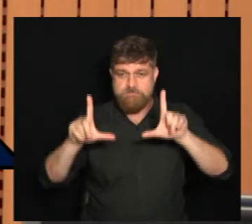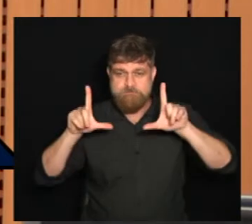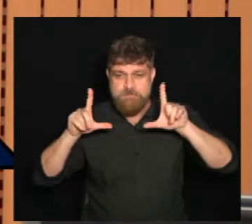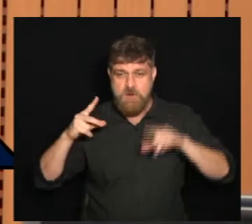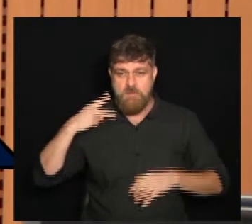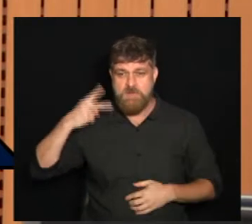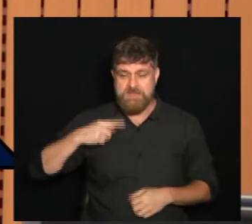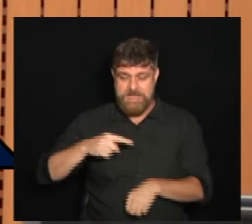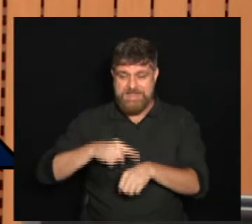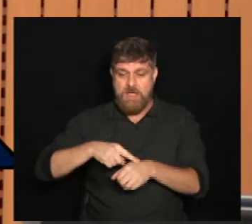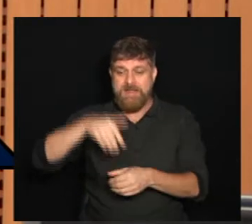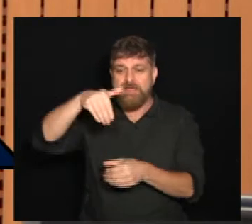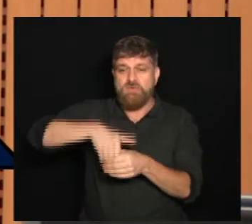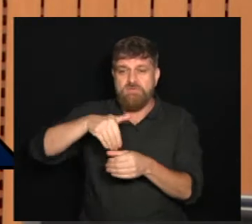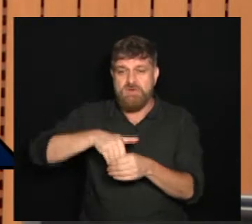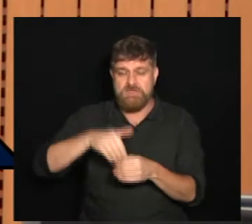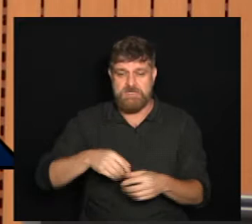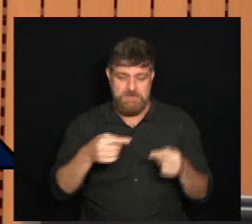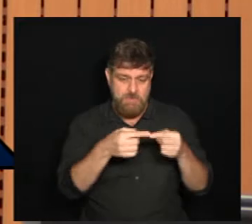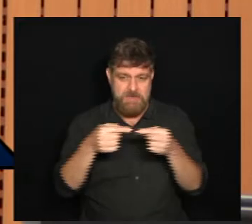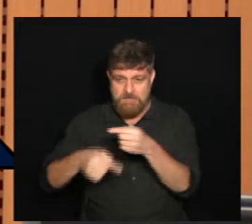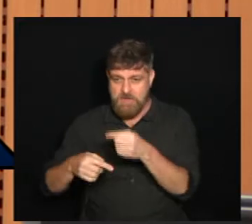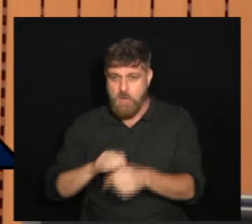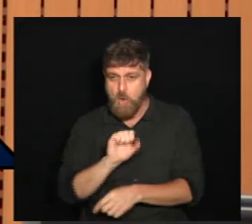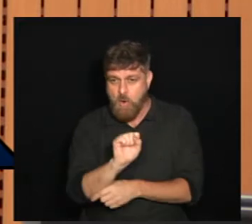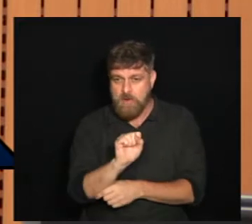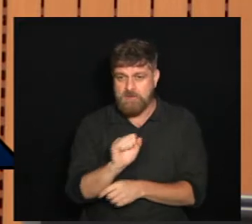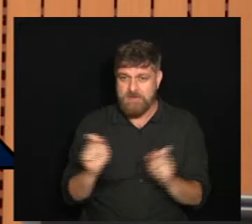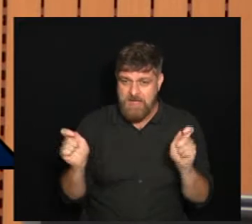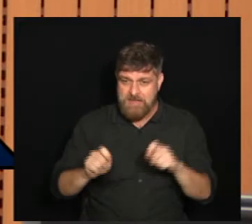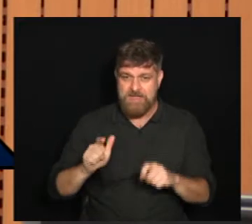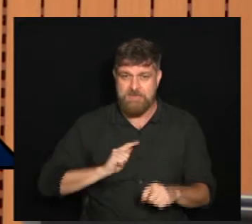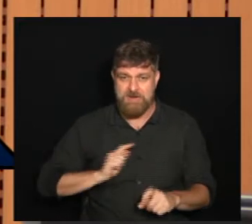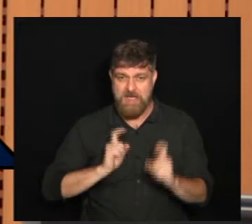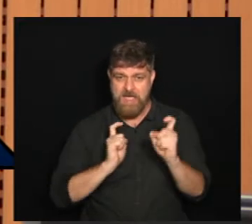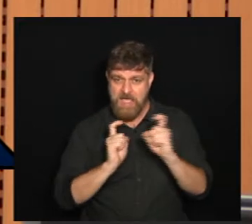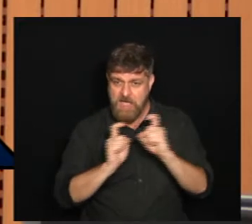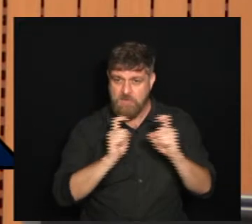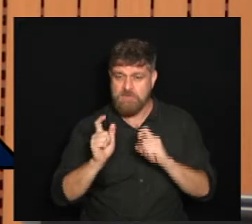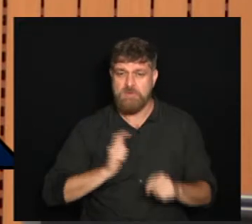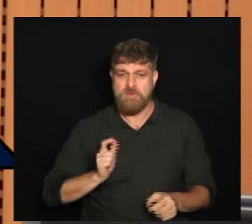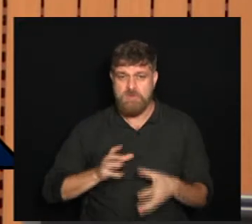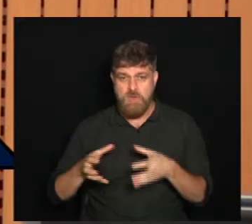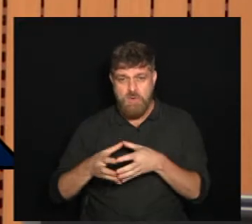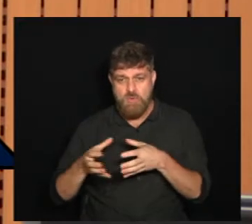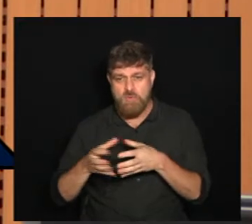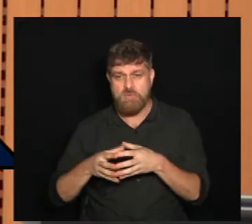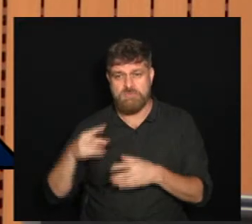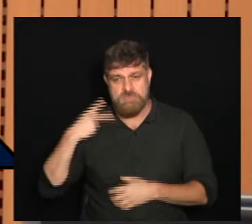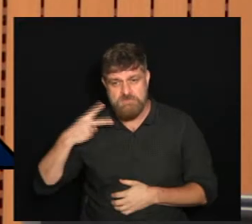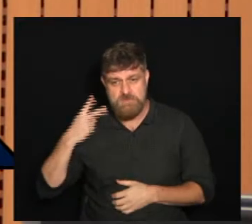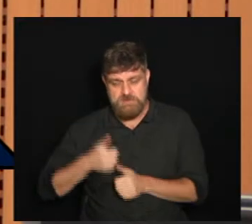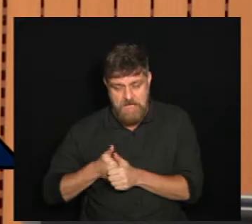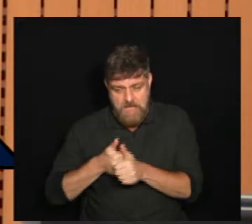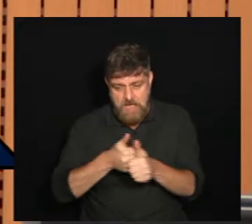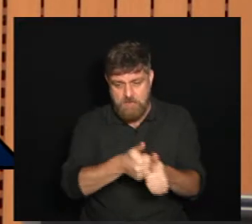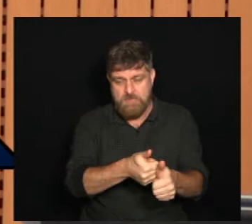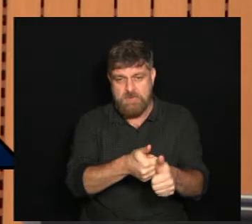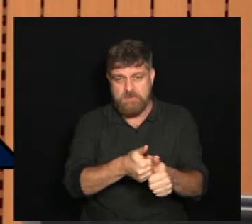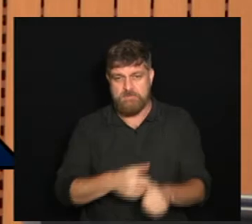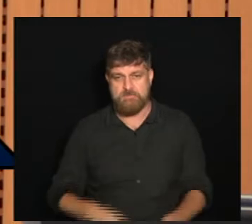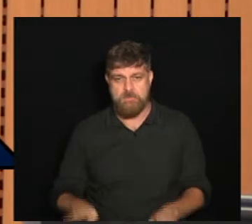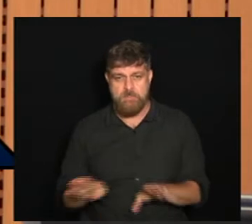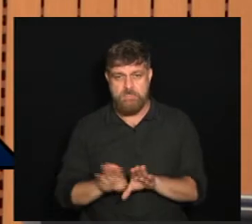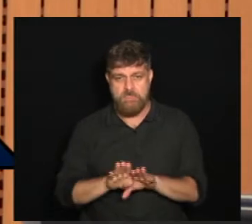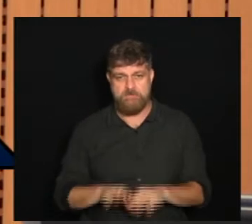for declarado o seu voto. 8. Permitir o acompanhamento da reunião pelas equipes dos gabinetes parlamentares e